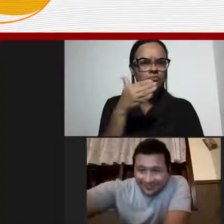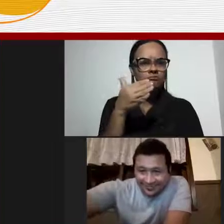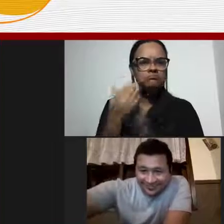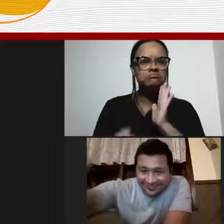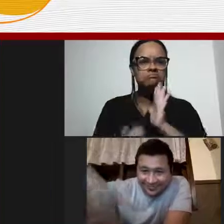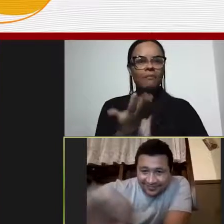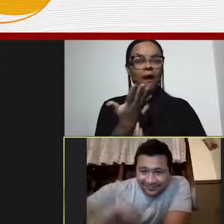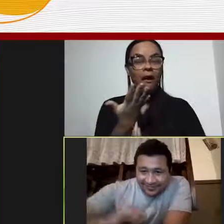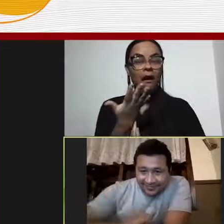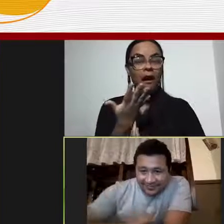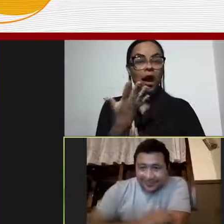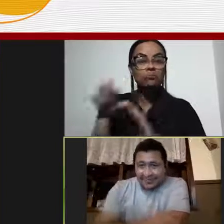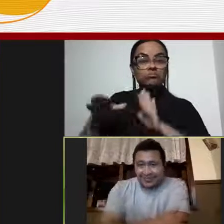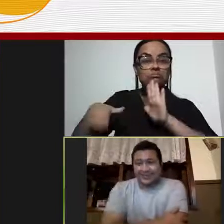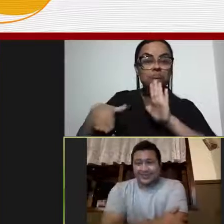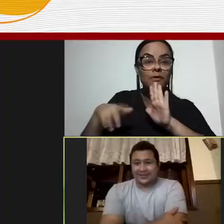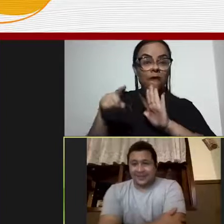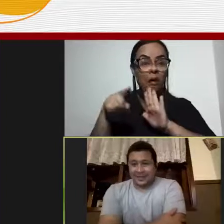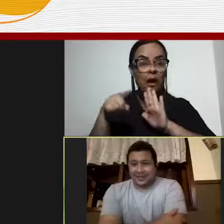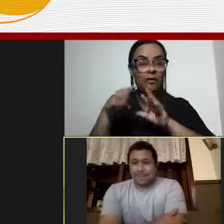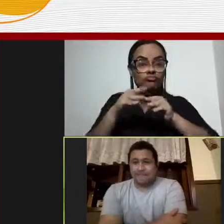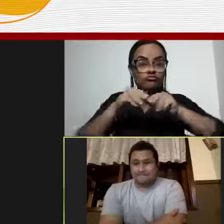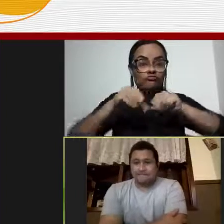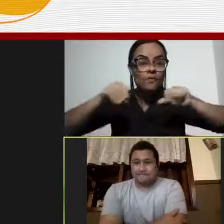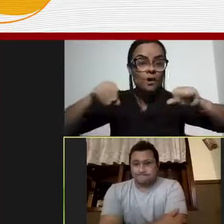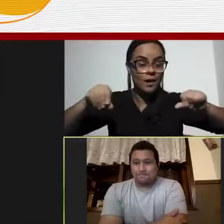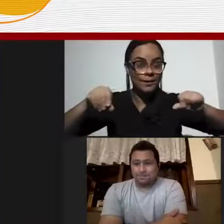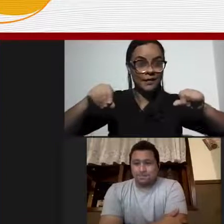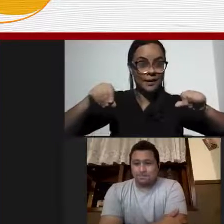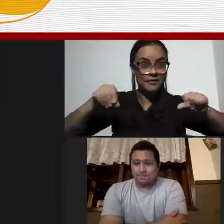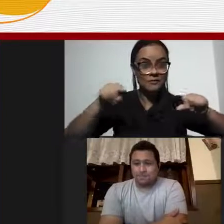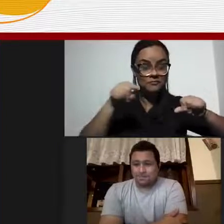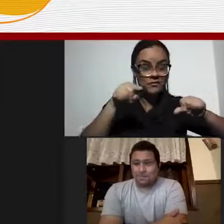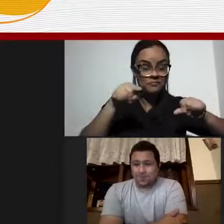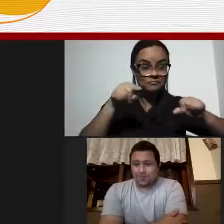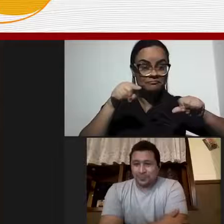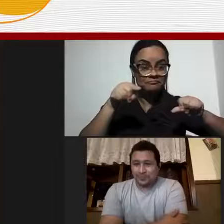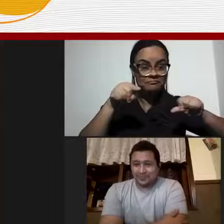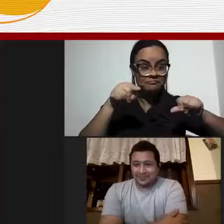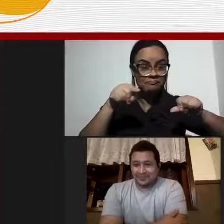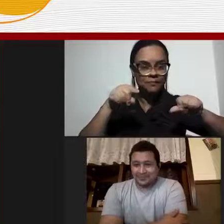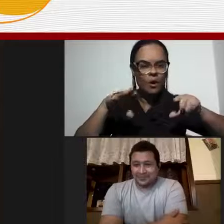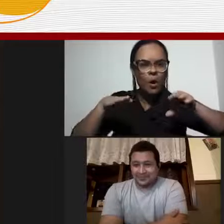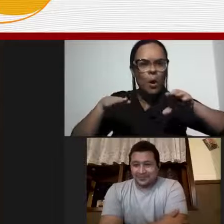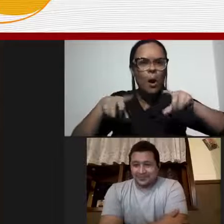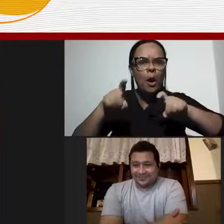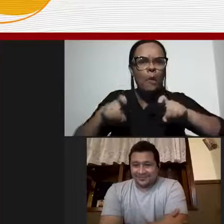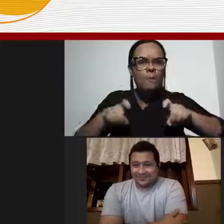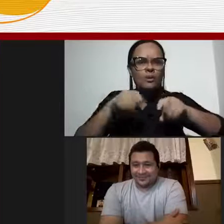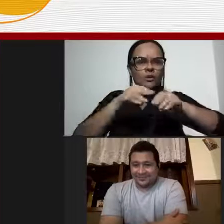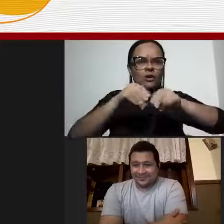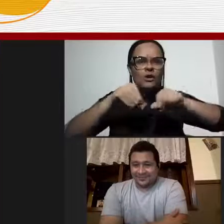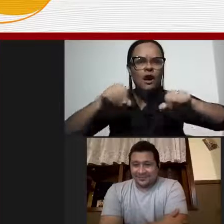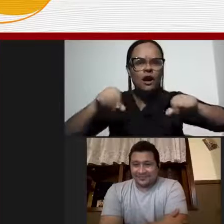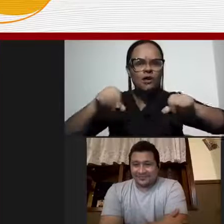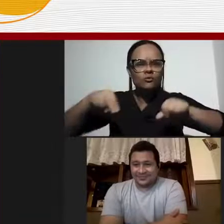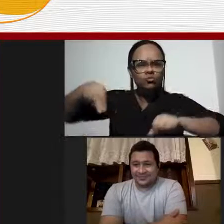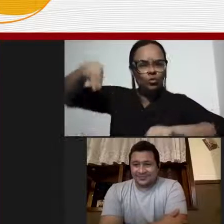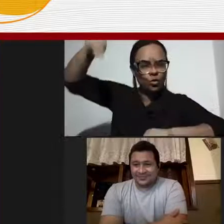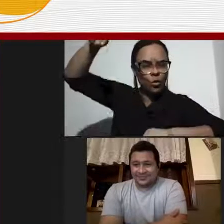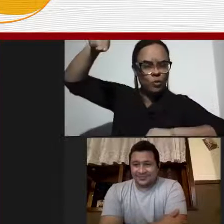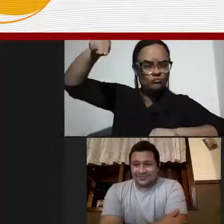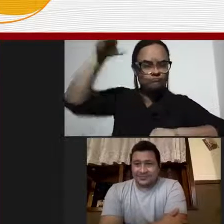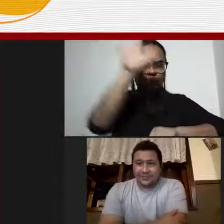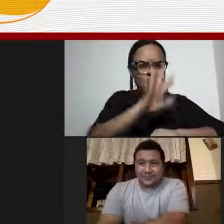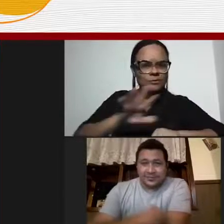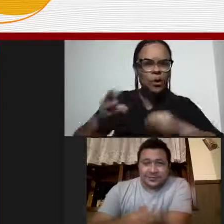nadando. Mas você nasceu na areia, bicho. Nasceu no sertão, no nordeste do país.